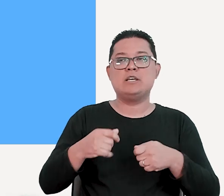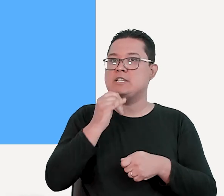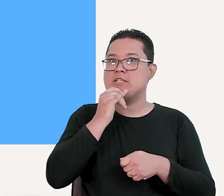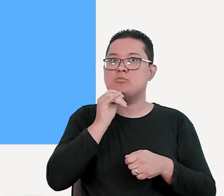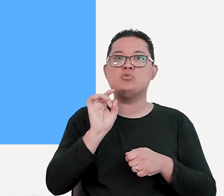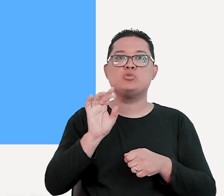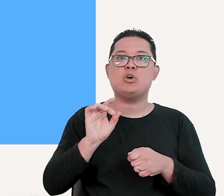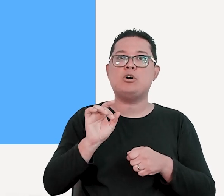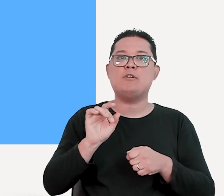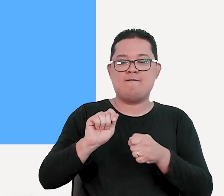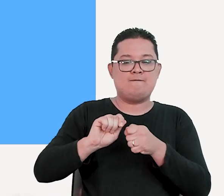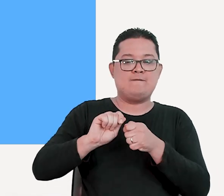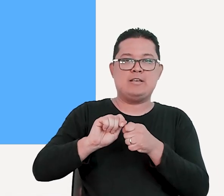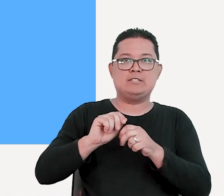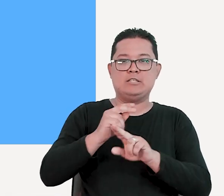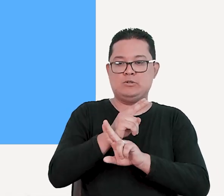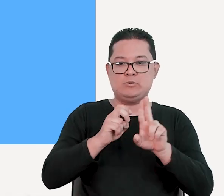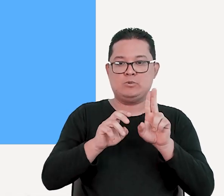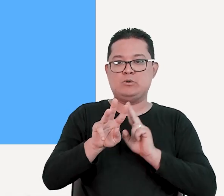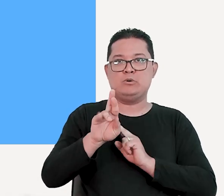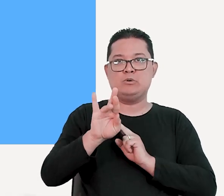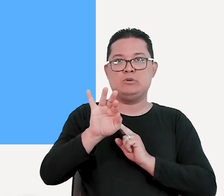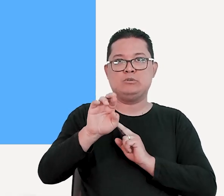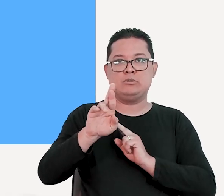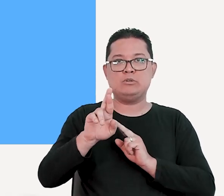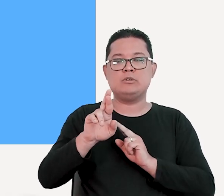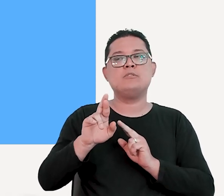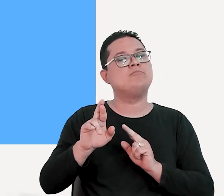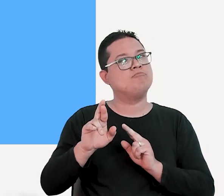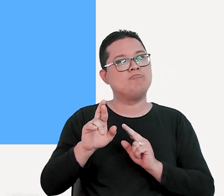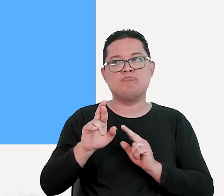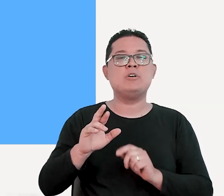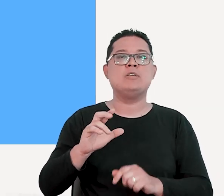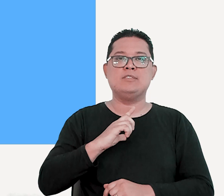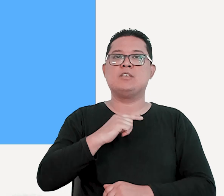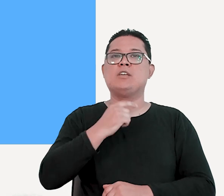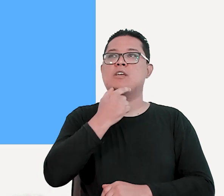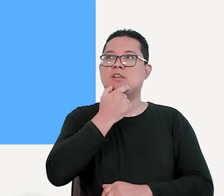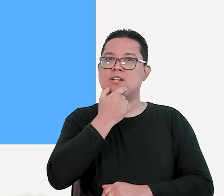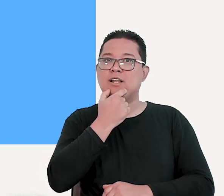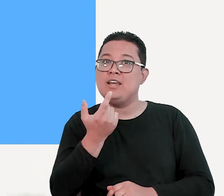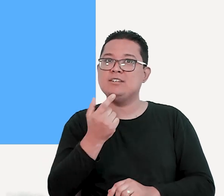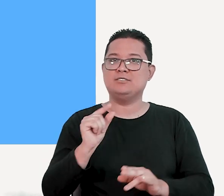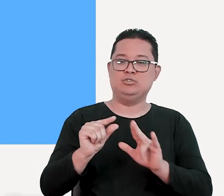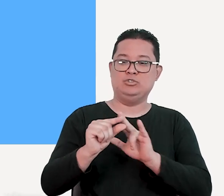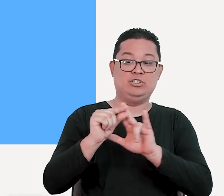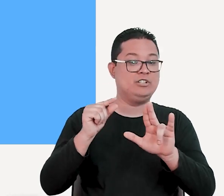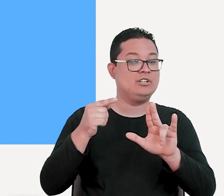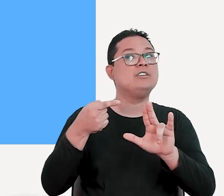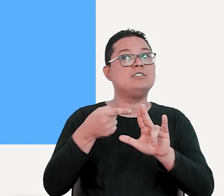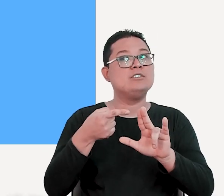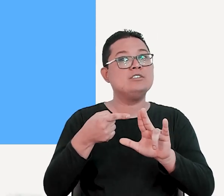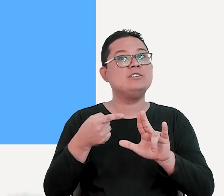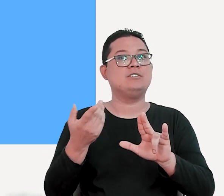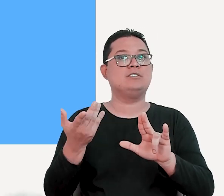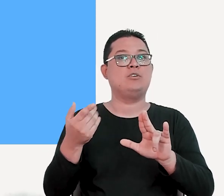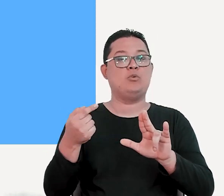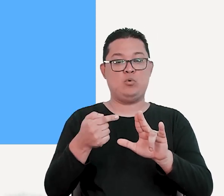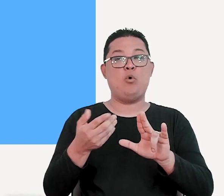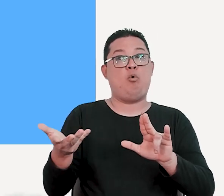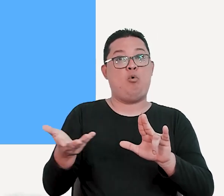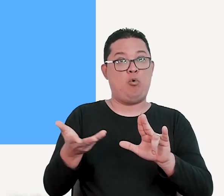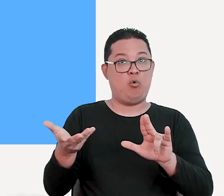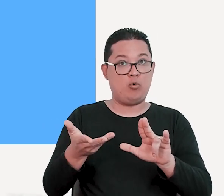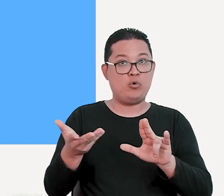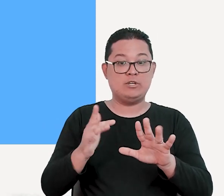fazer UX Writing, ainda tem a questão do inglês, de você utilizar o LinkedIn, que atualmente é a plataforma, né, a